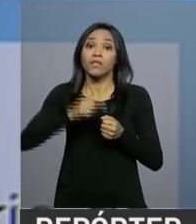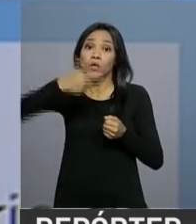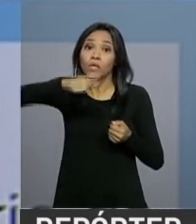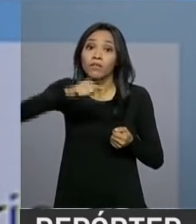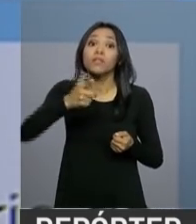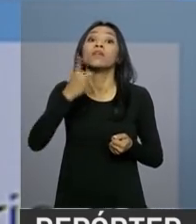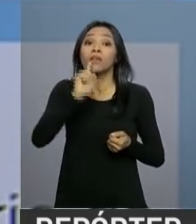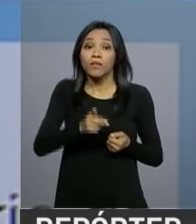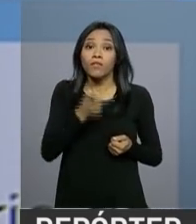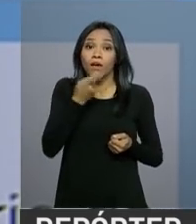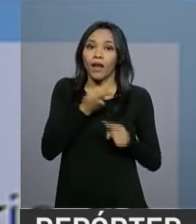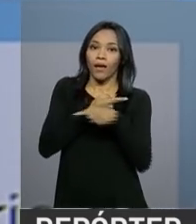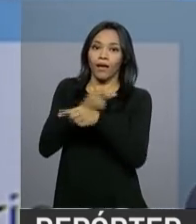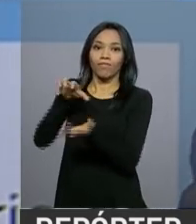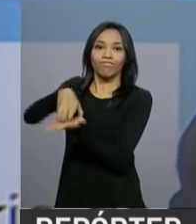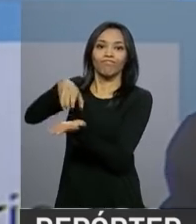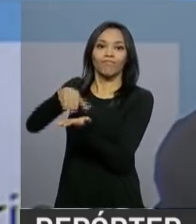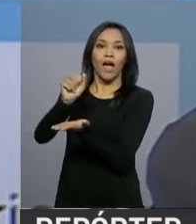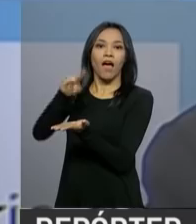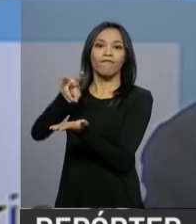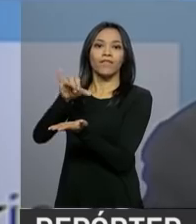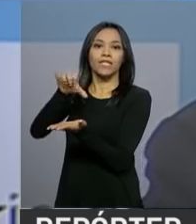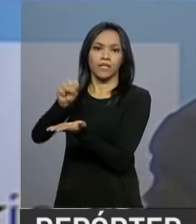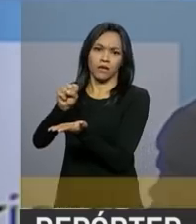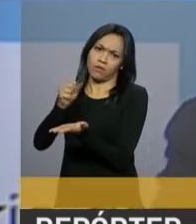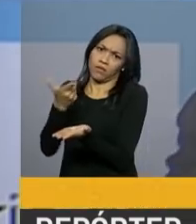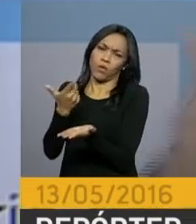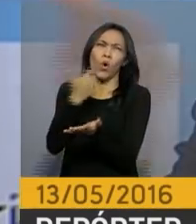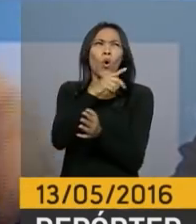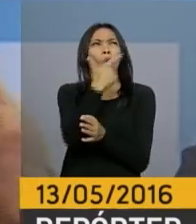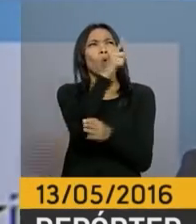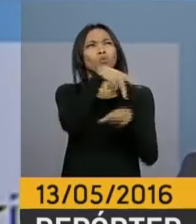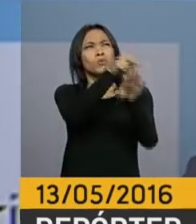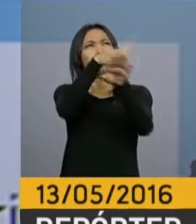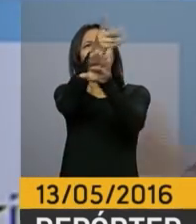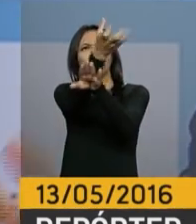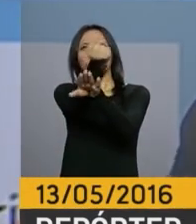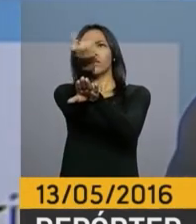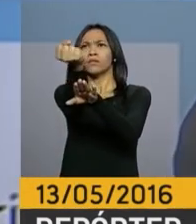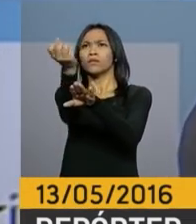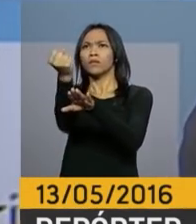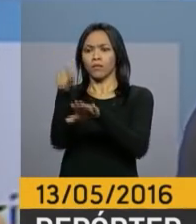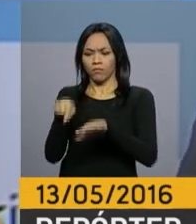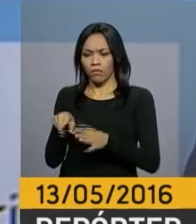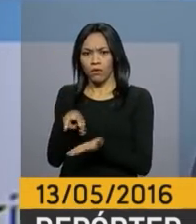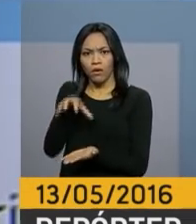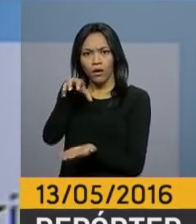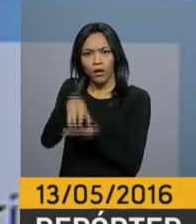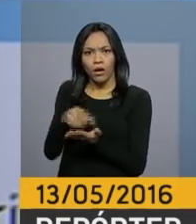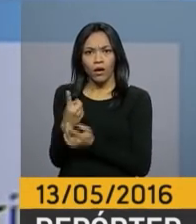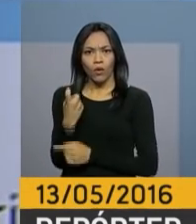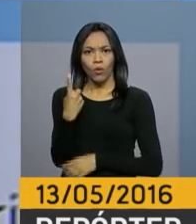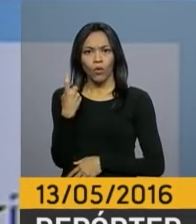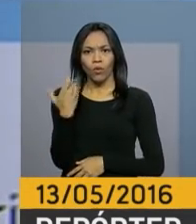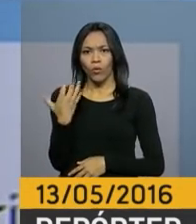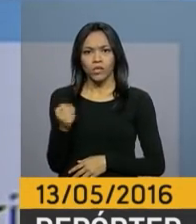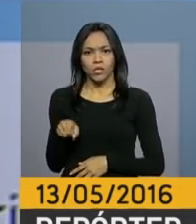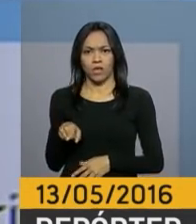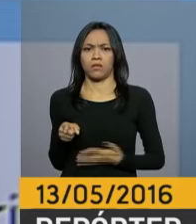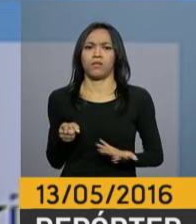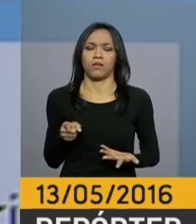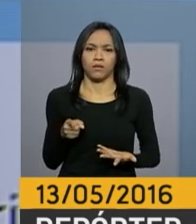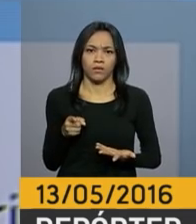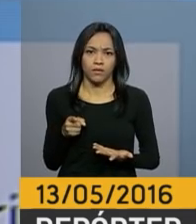Anvisa né enquanto tem outros países que aceitam os testes clínicos porque afinal de contas e eh eles